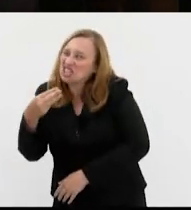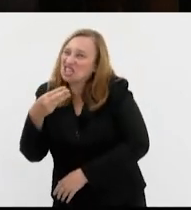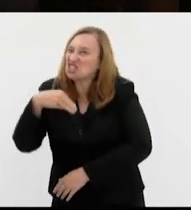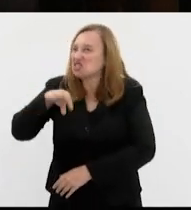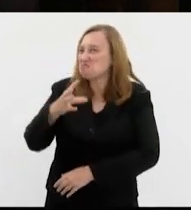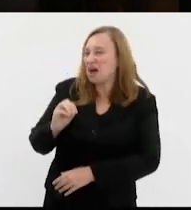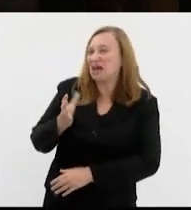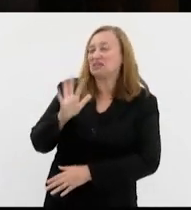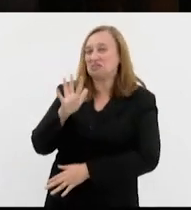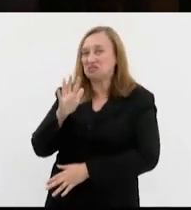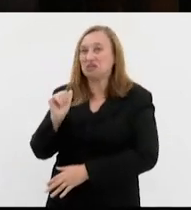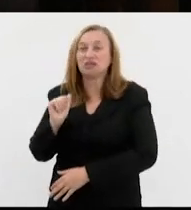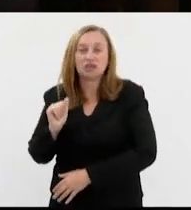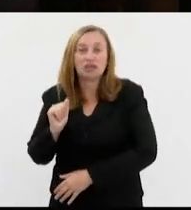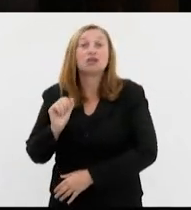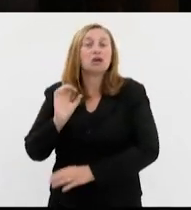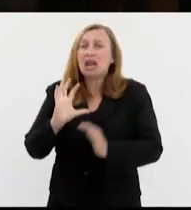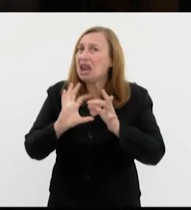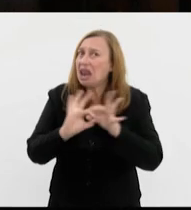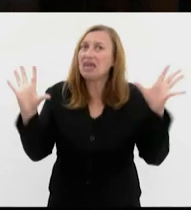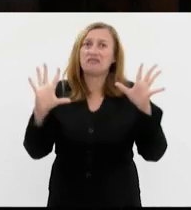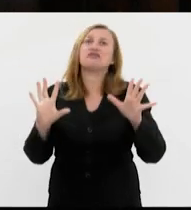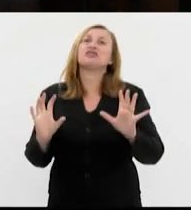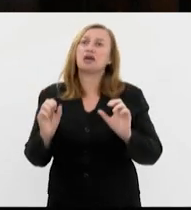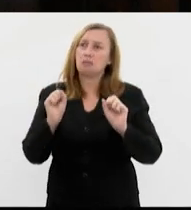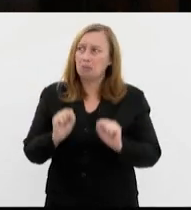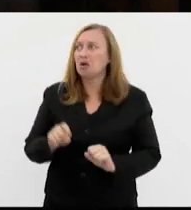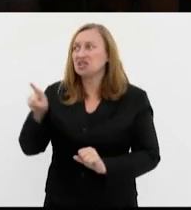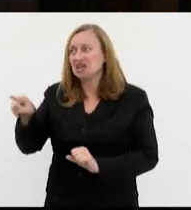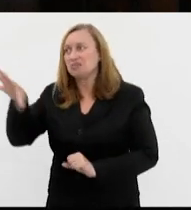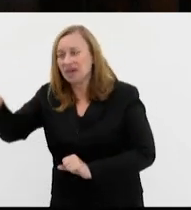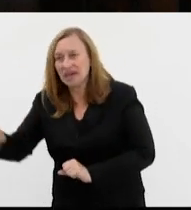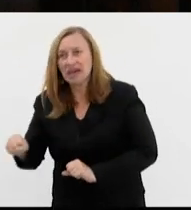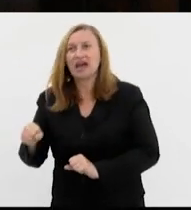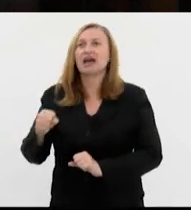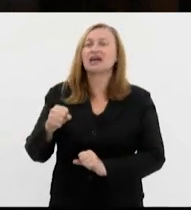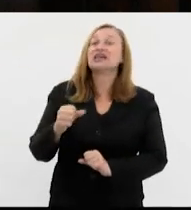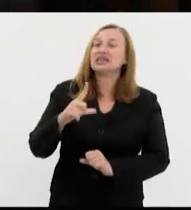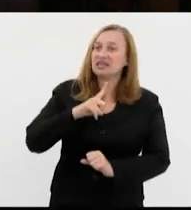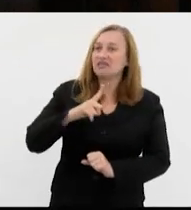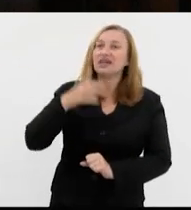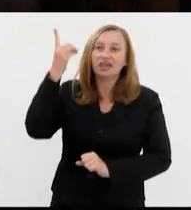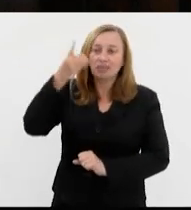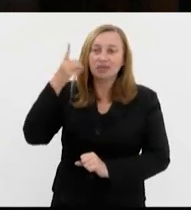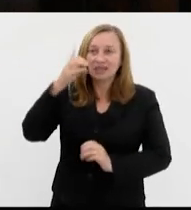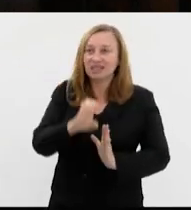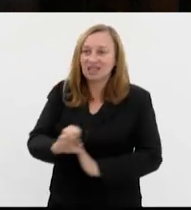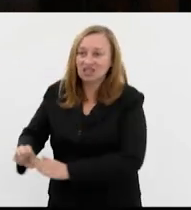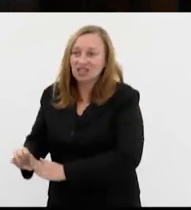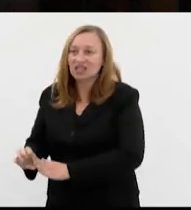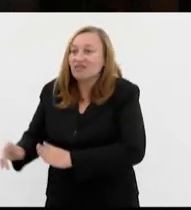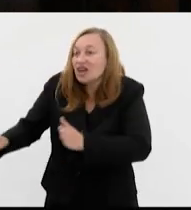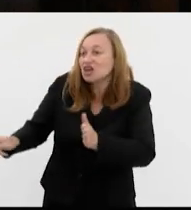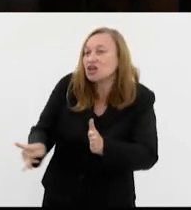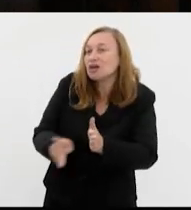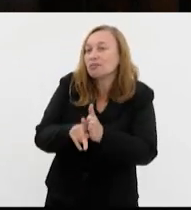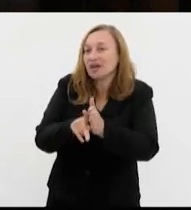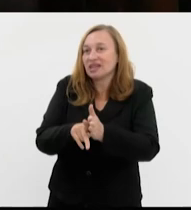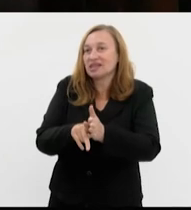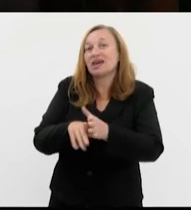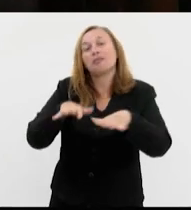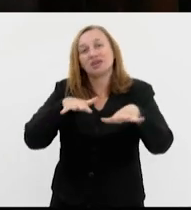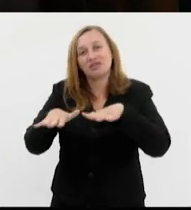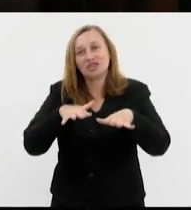março, alguma coisa assim. Está disponível. Se tiver algum deputado da esquerda que estiver fazendo parte da manifestação que acontecerá aqui no